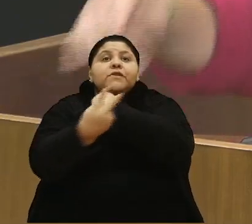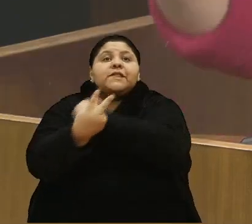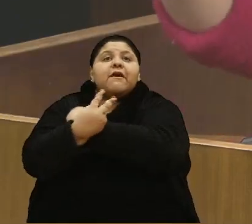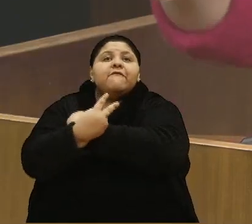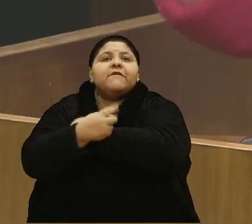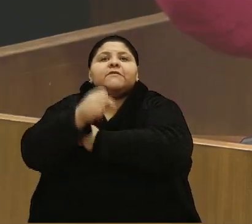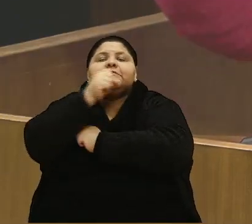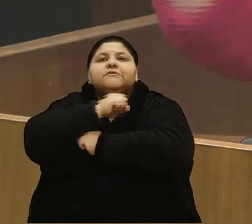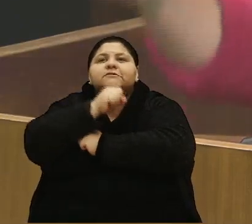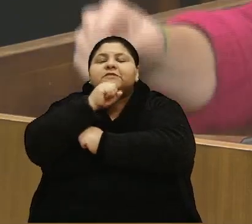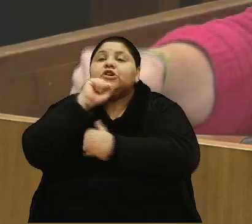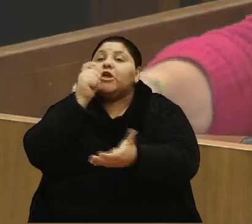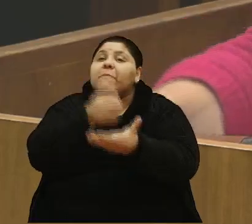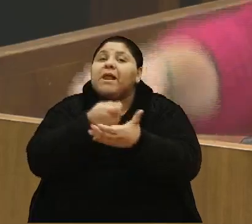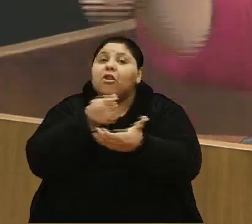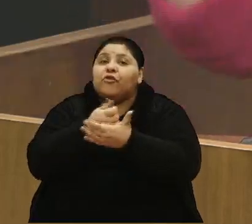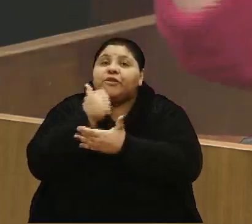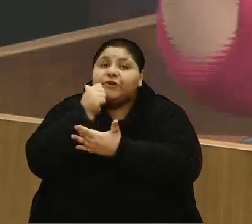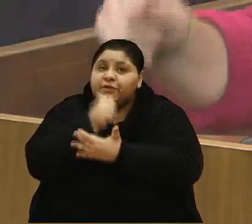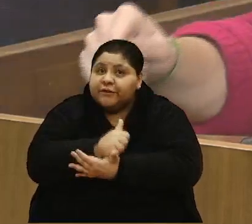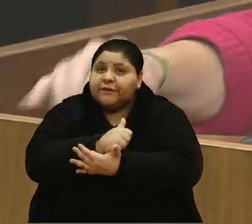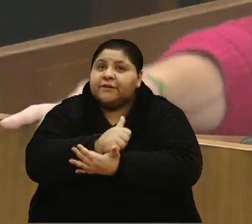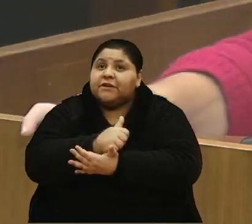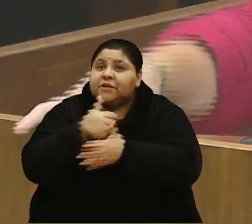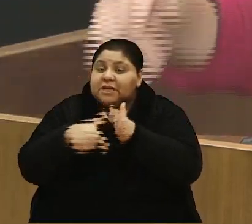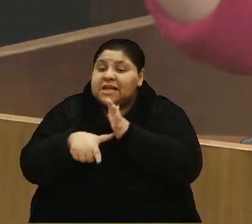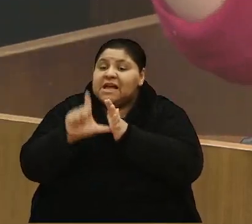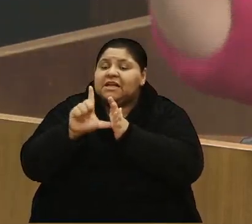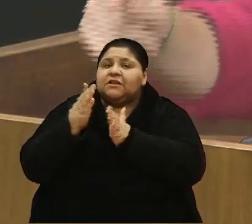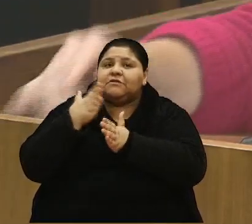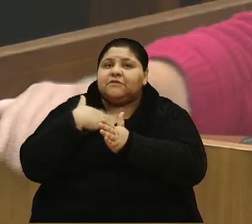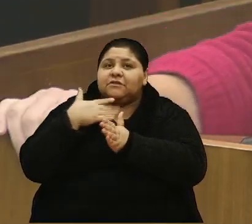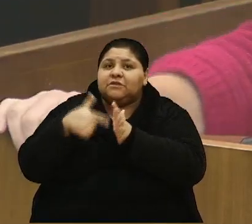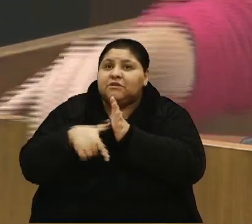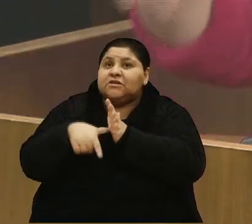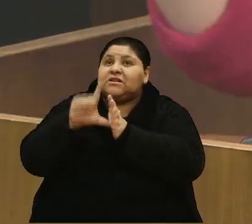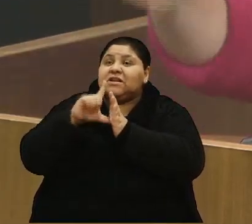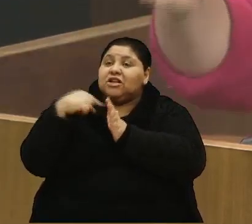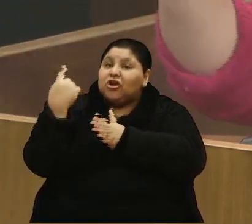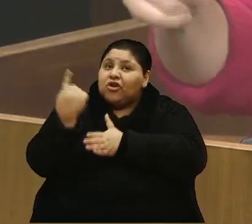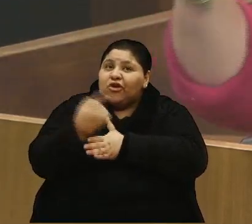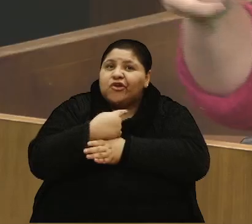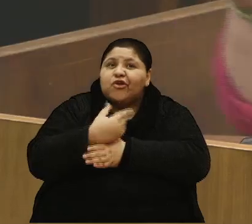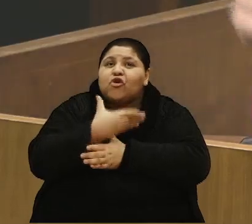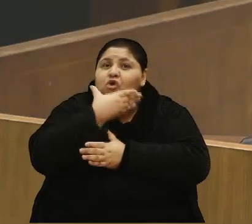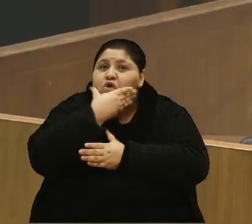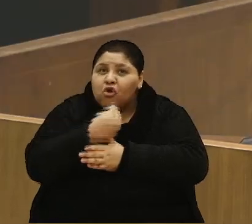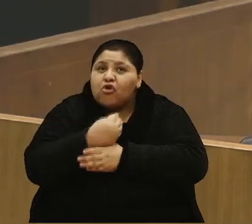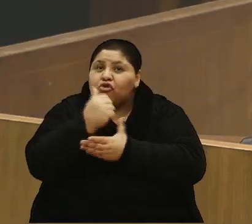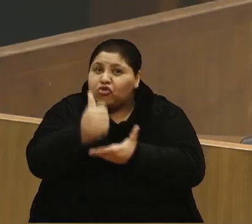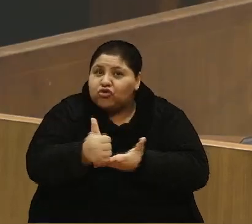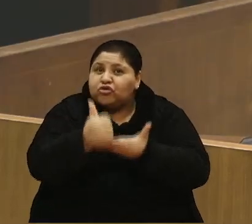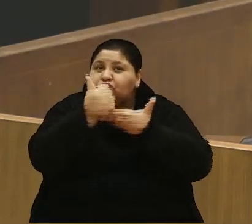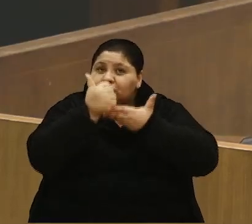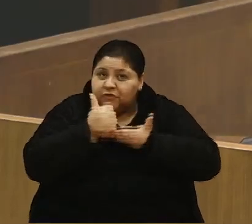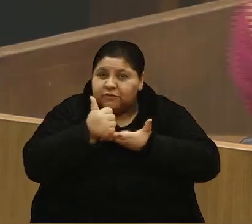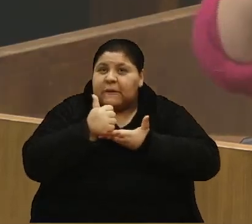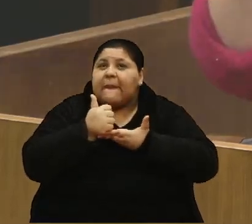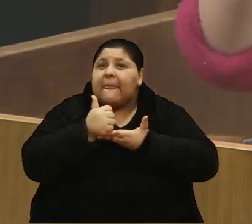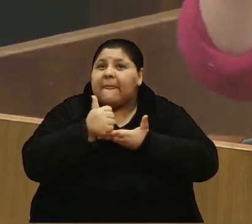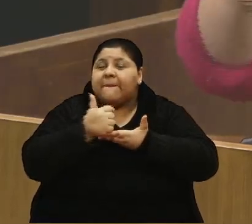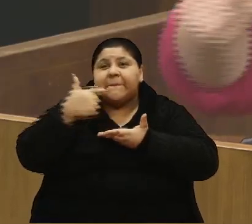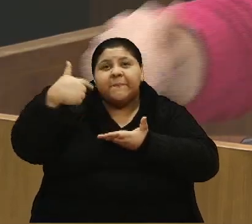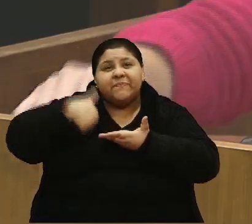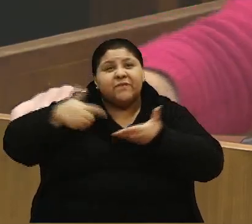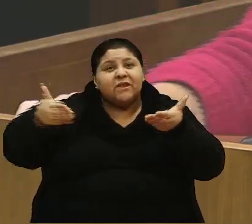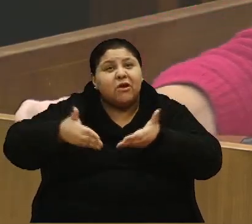E pela luta de muitas mulheres que vieram antes de mim, que vieram antes de nós, e homens que nos apoiaram, uma parte, vereadora. Eu